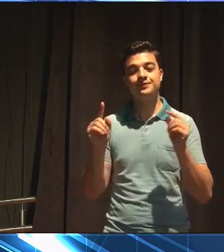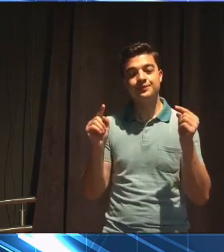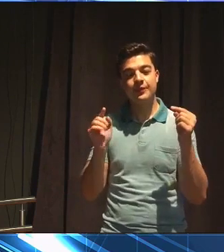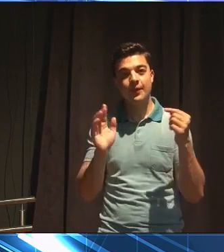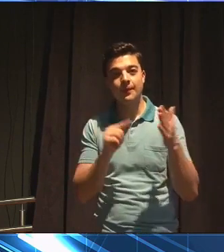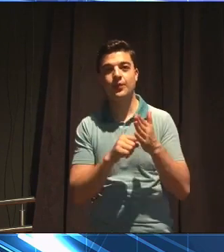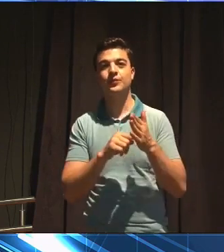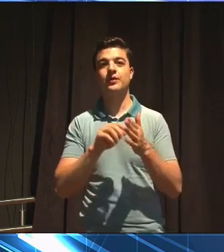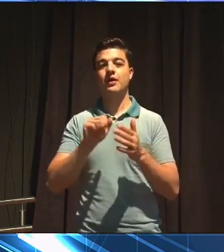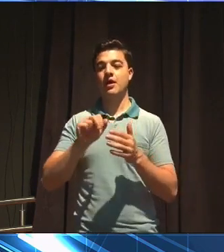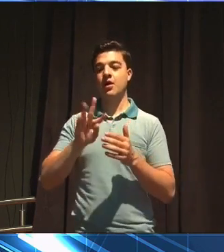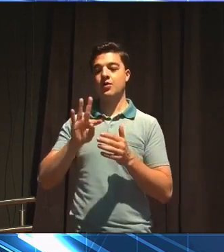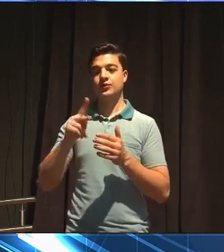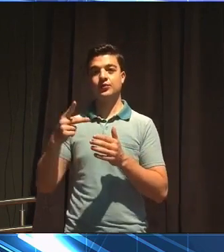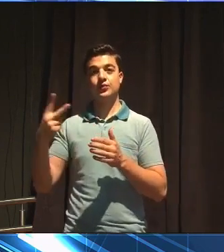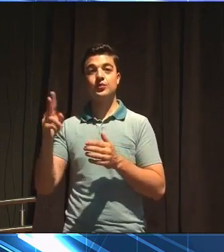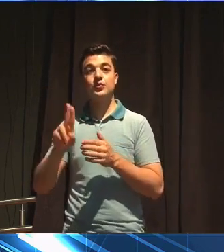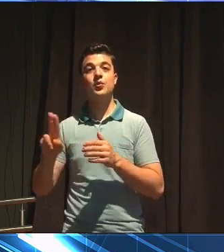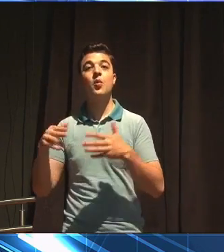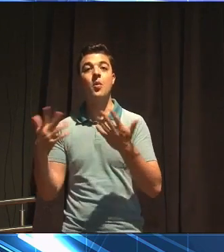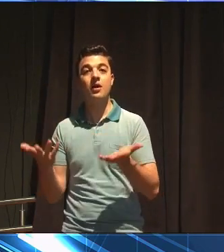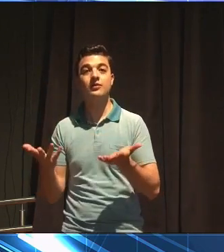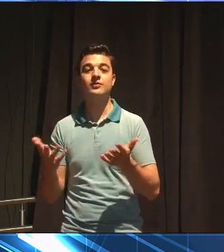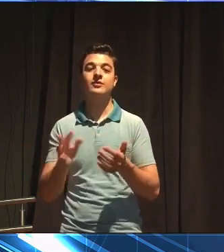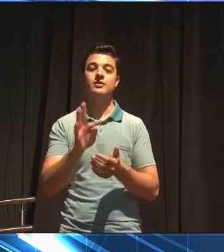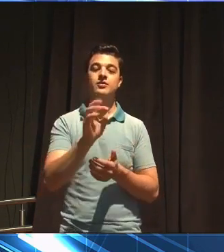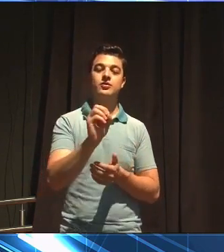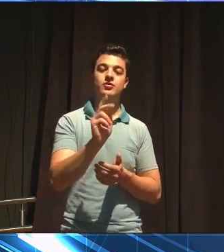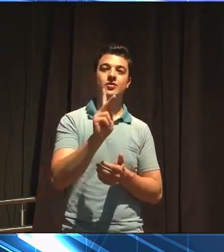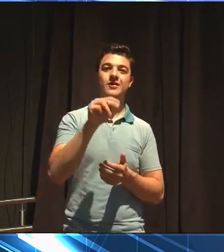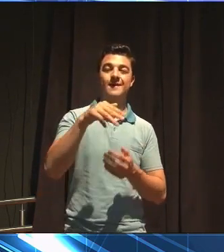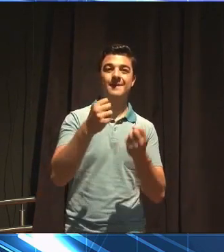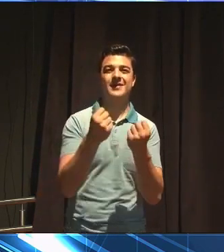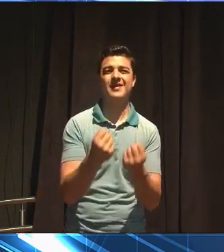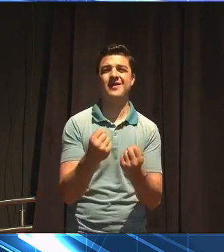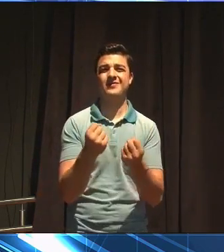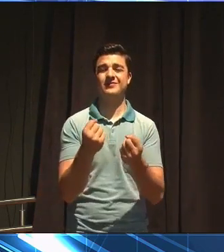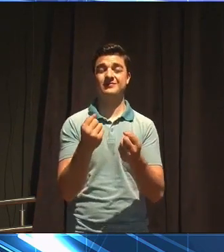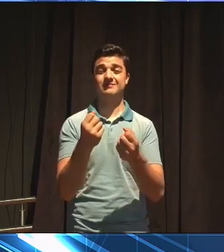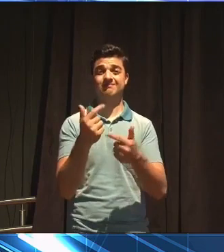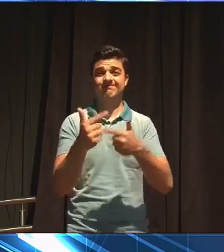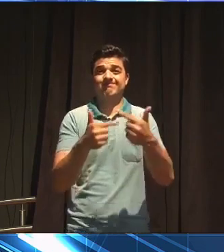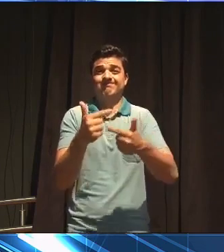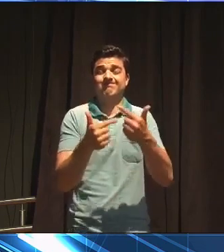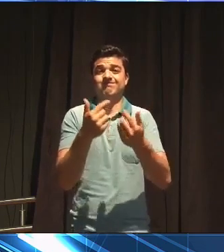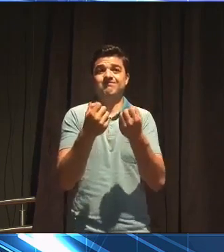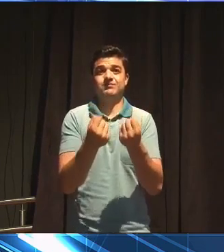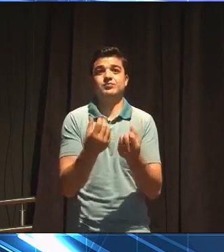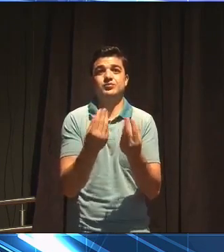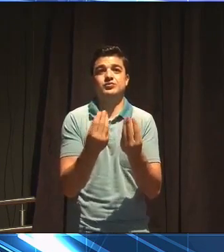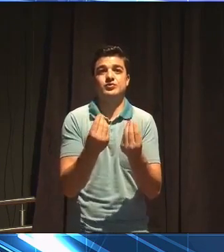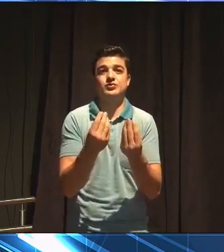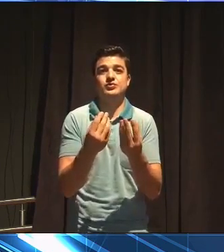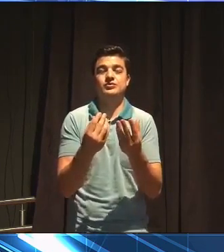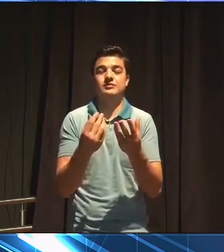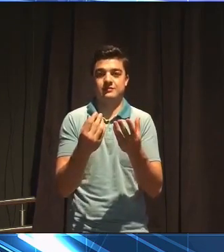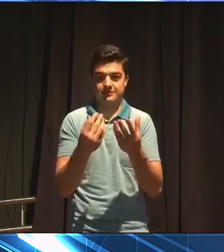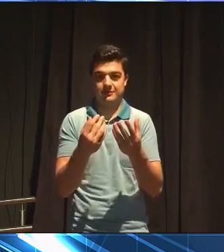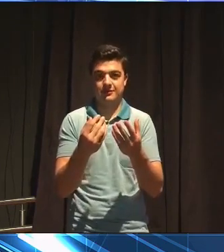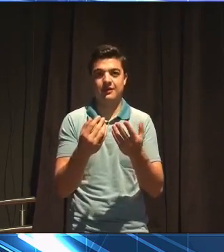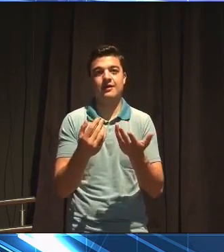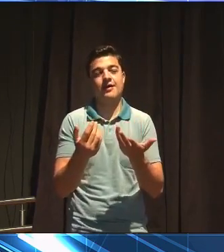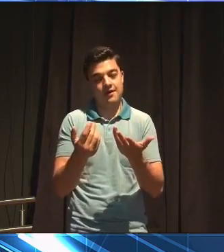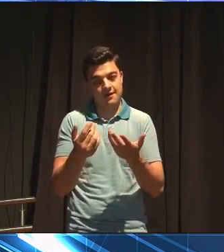tenho muita pressão sobre o token e eu não estou olhando se é um JWT, se é um cookie. Eu estou olhando para o token.